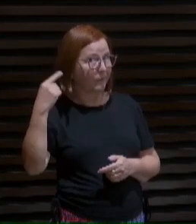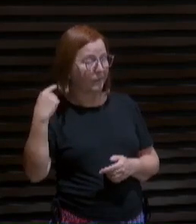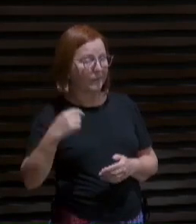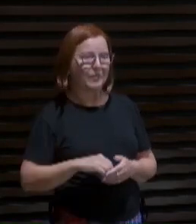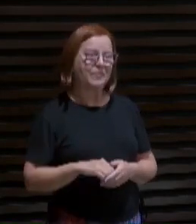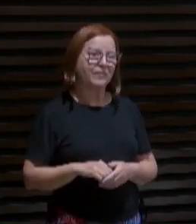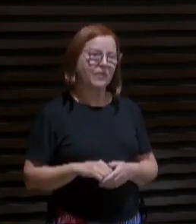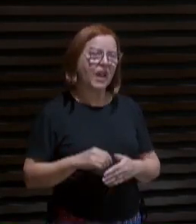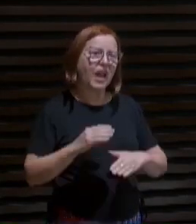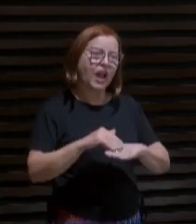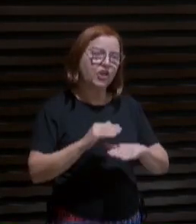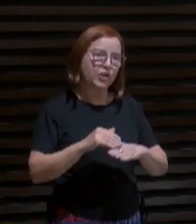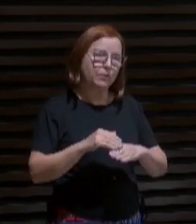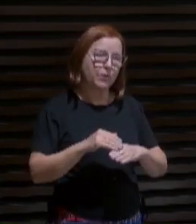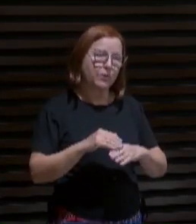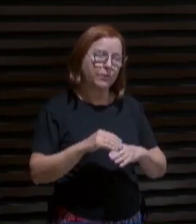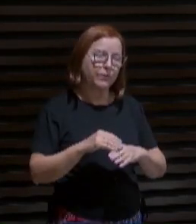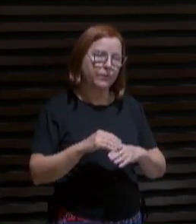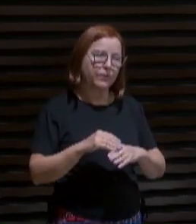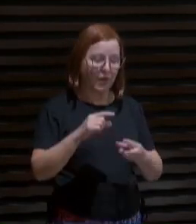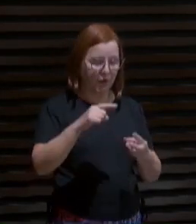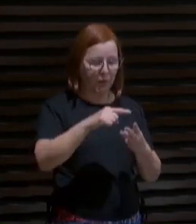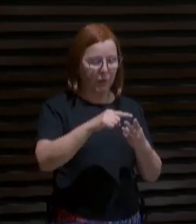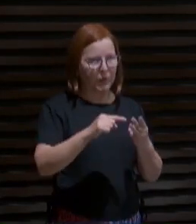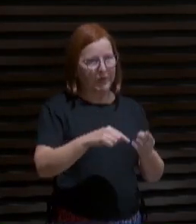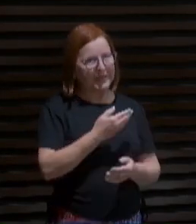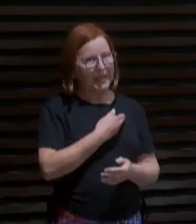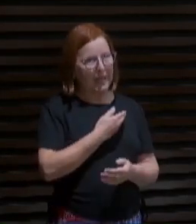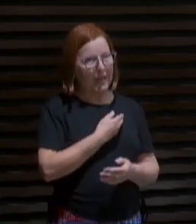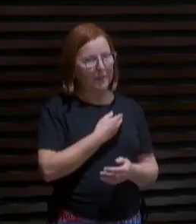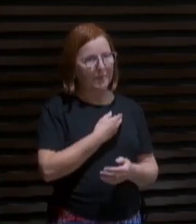Aí ele chamou os 3 irmãos, os 3 colegas, os 3